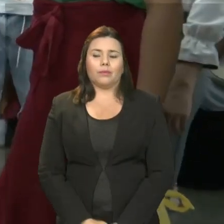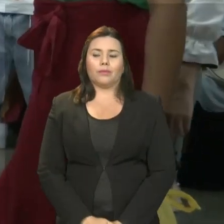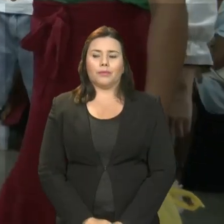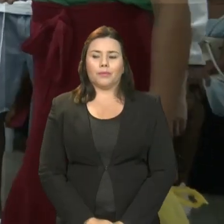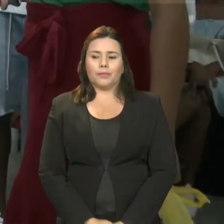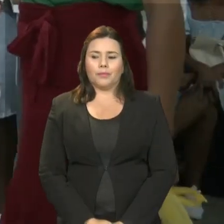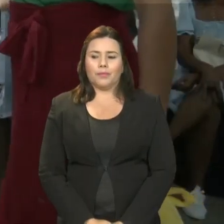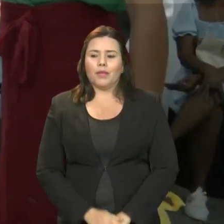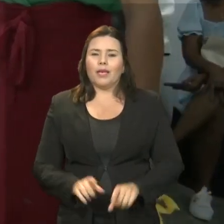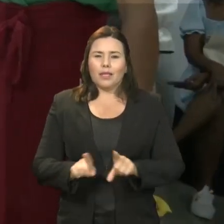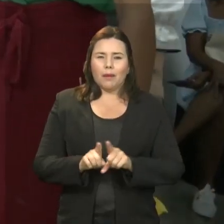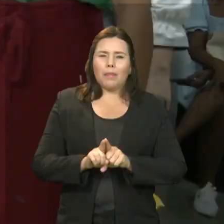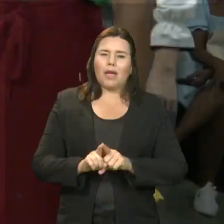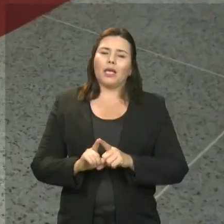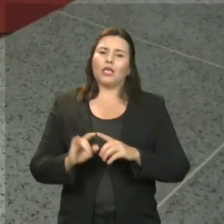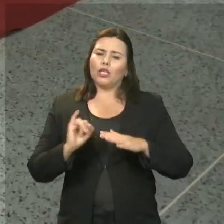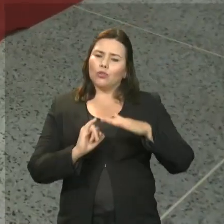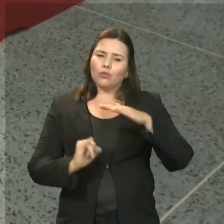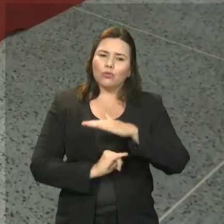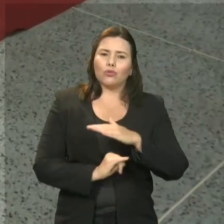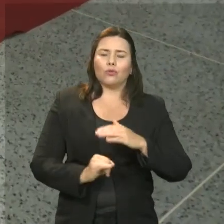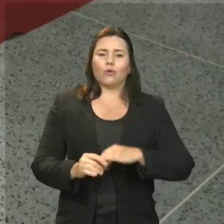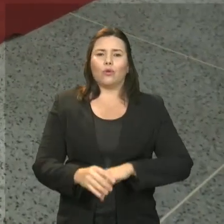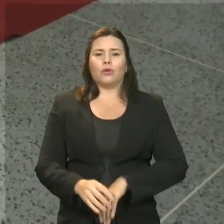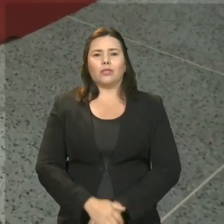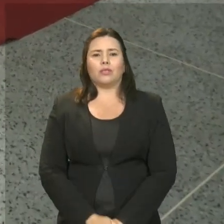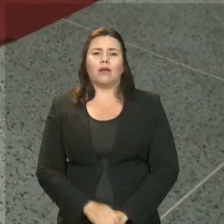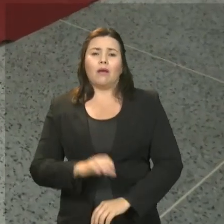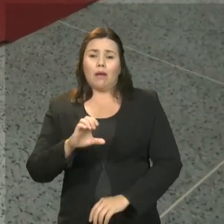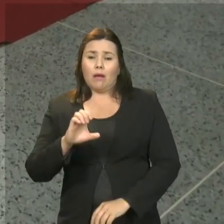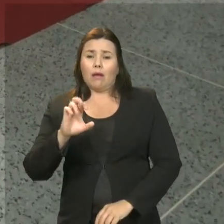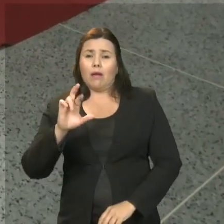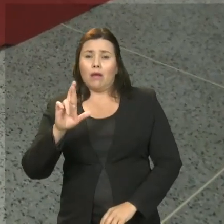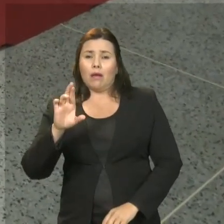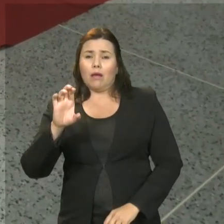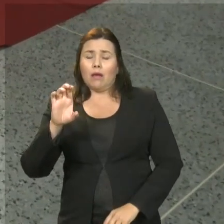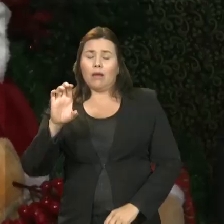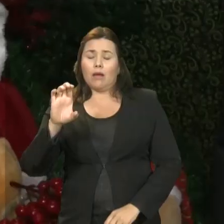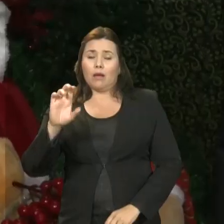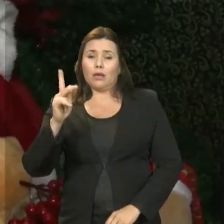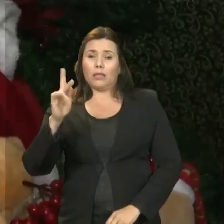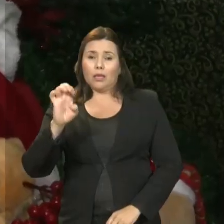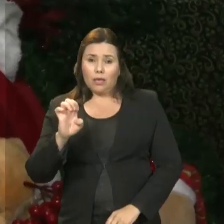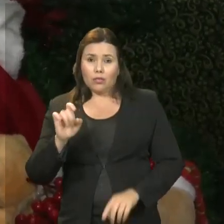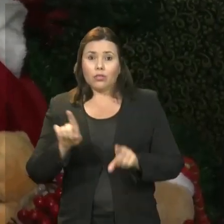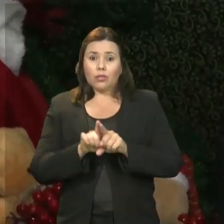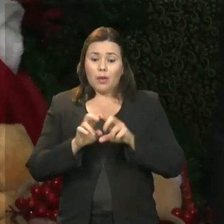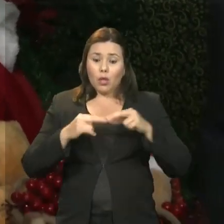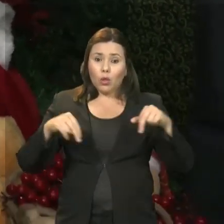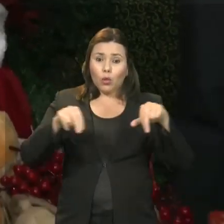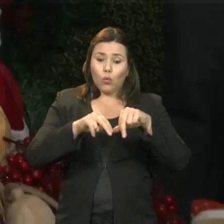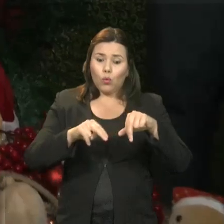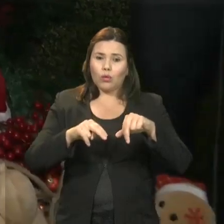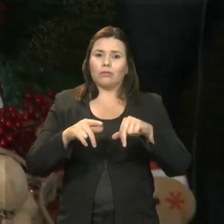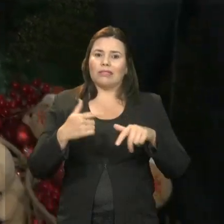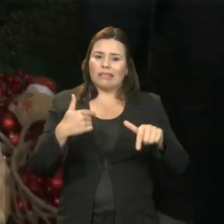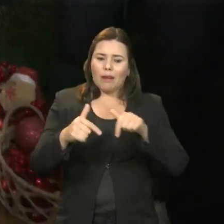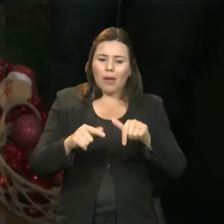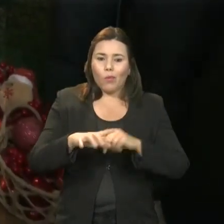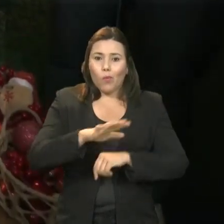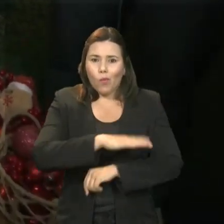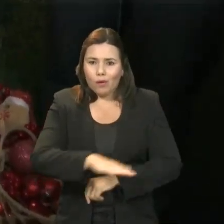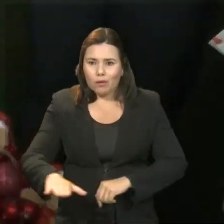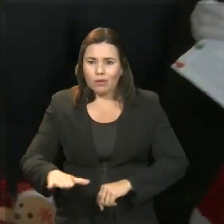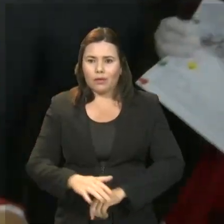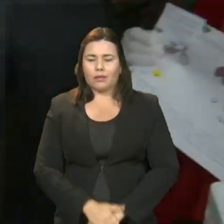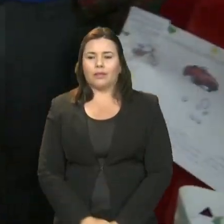de instituições parceiras, como creches, abrigos e núcleos. As cartas físicas ficarão aqui na